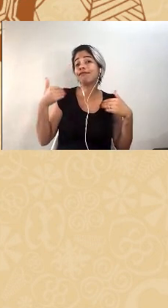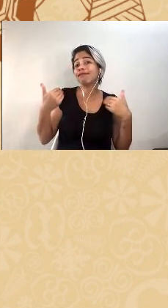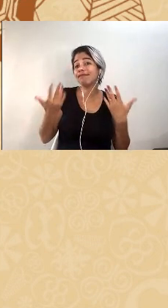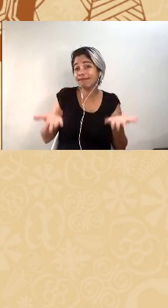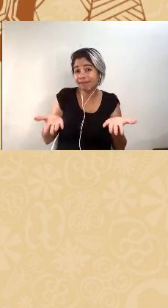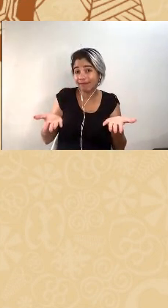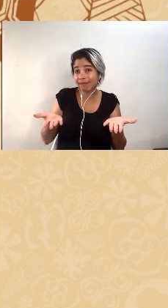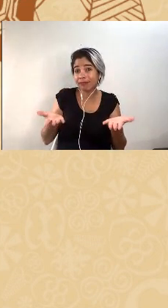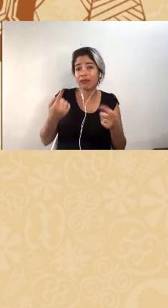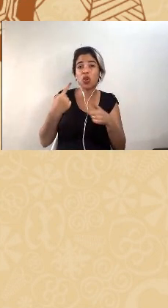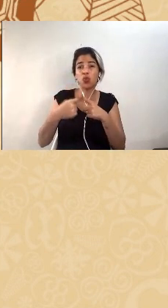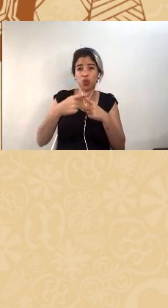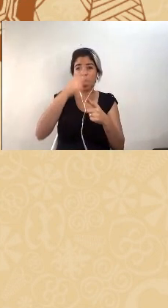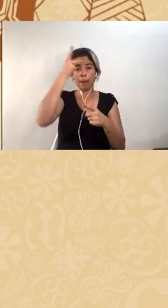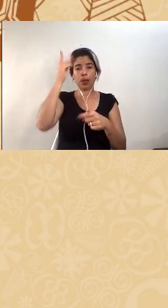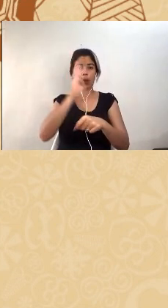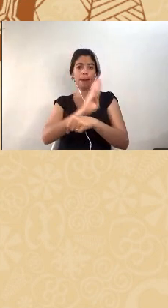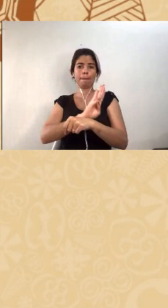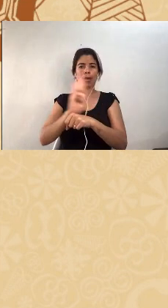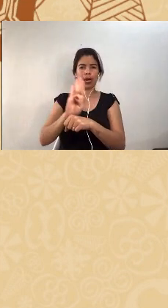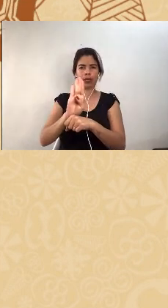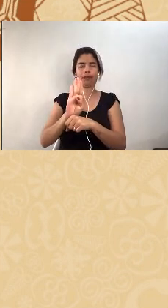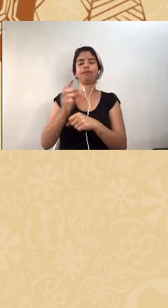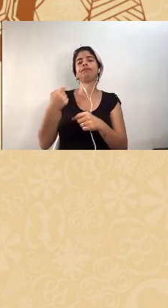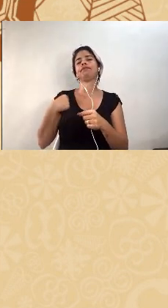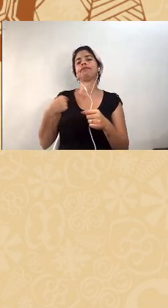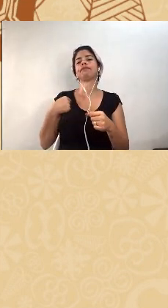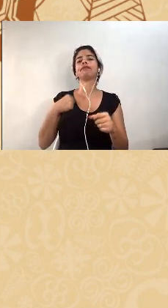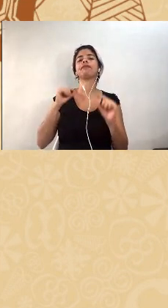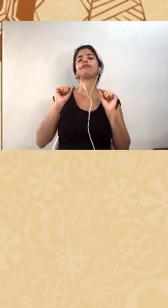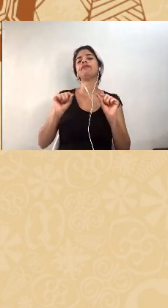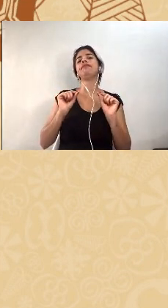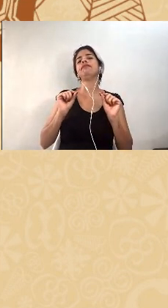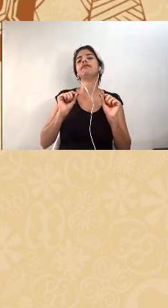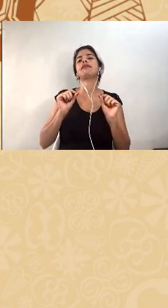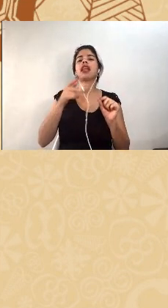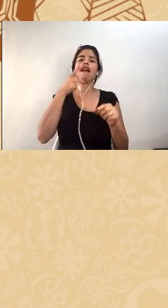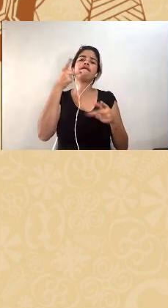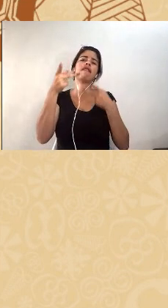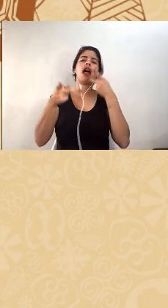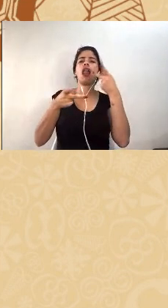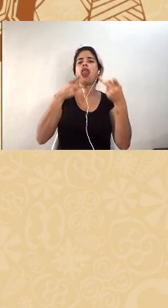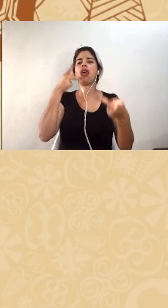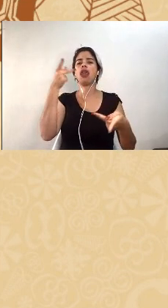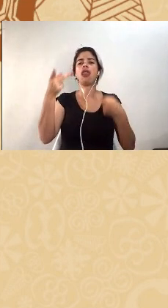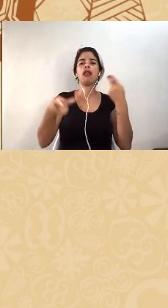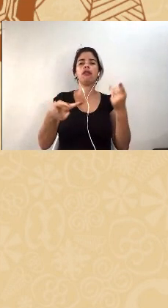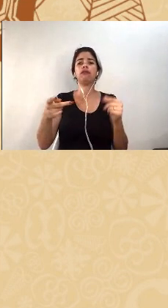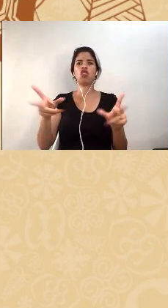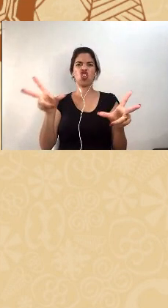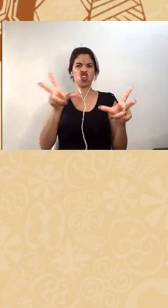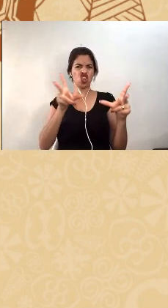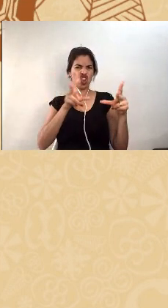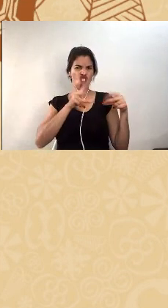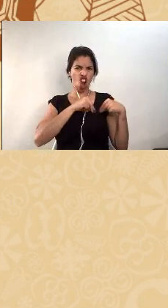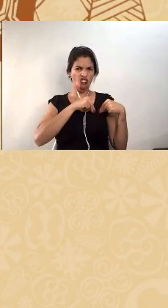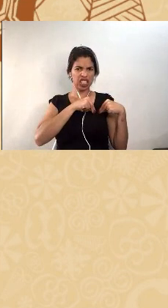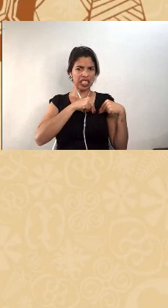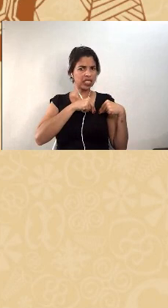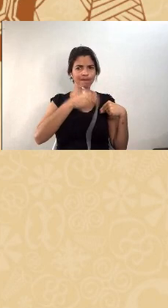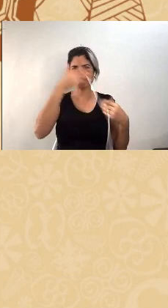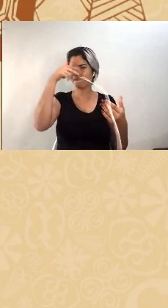Por que que as pessoas brancas fazem falas assim, né? Nossa, isso é